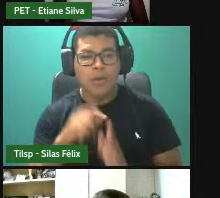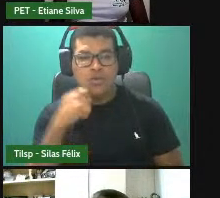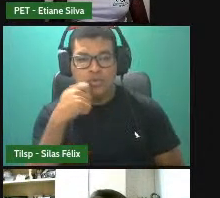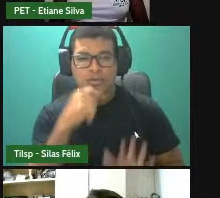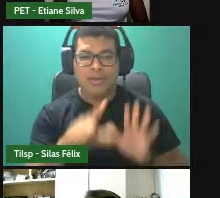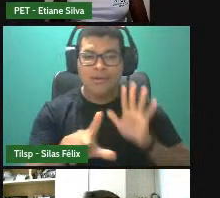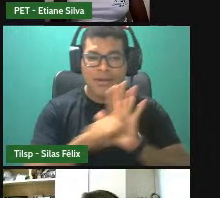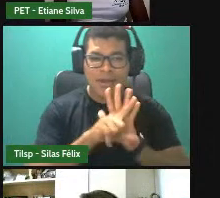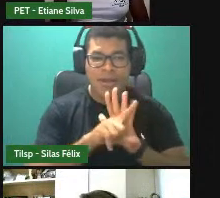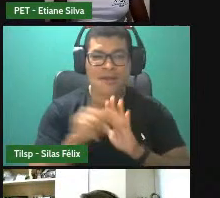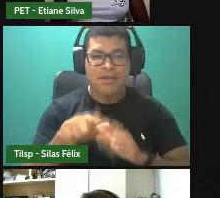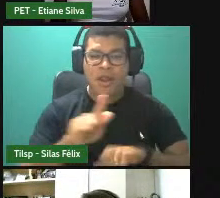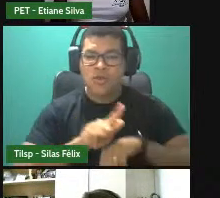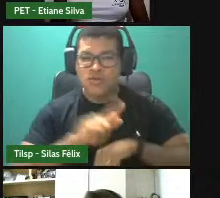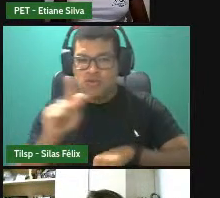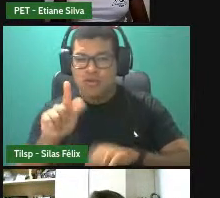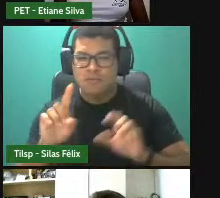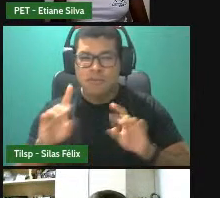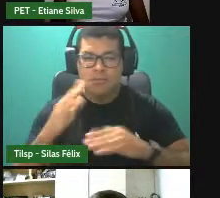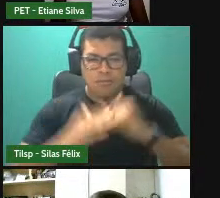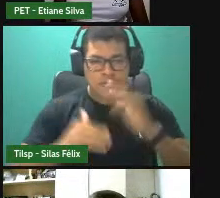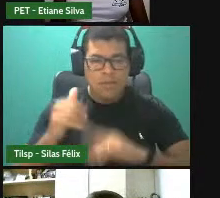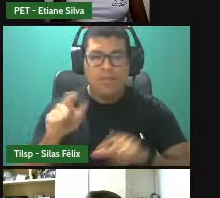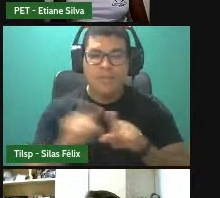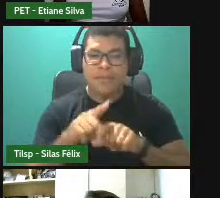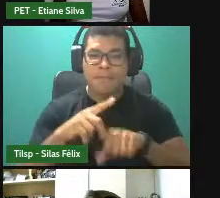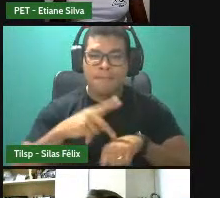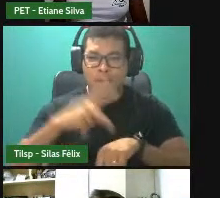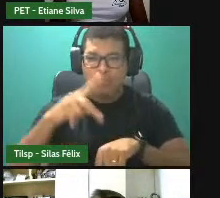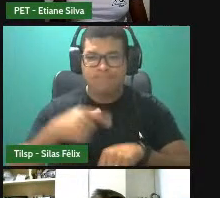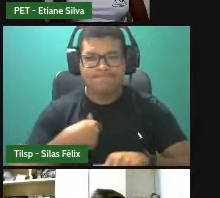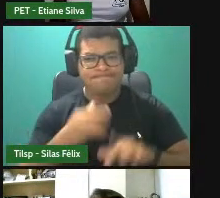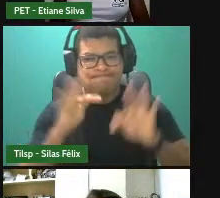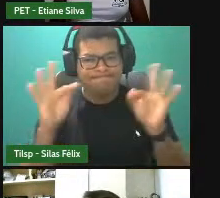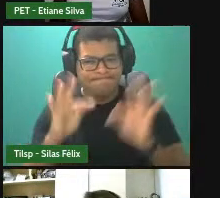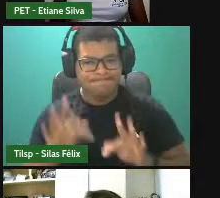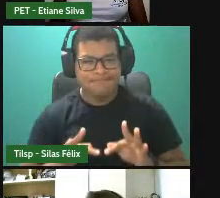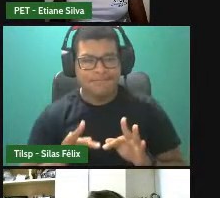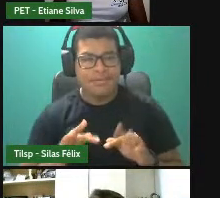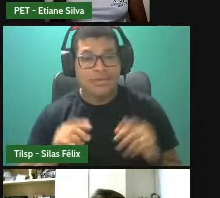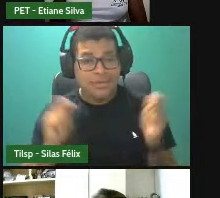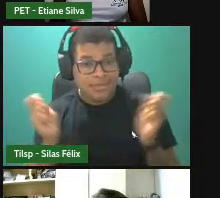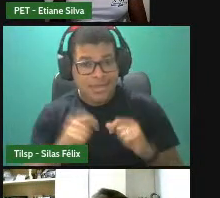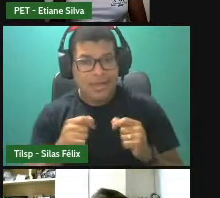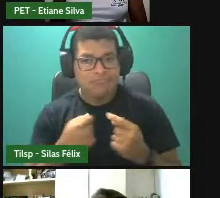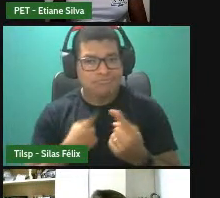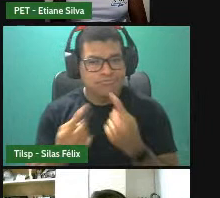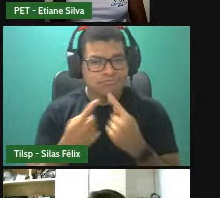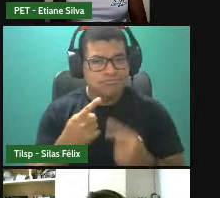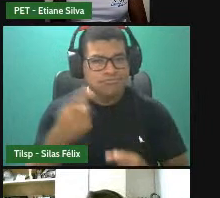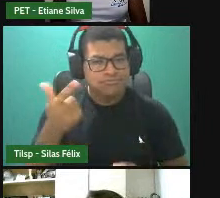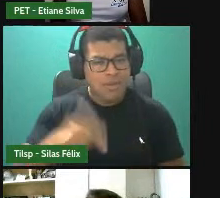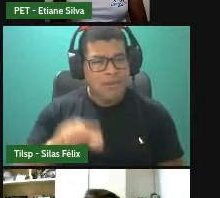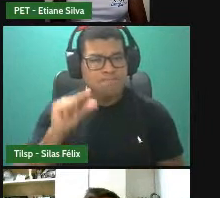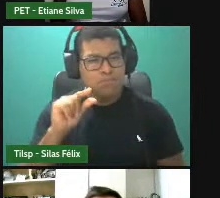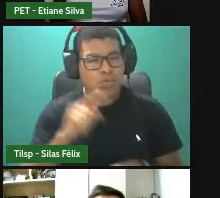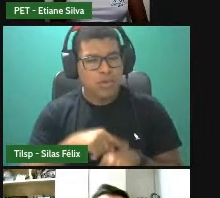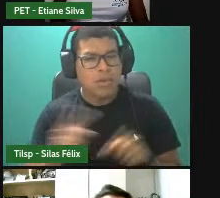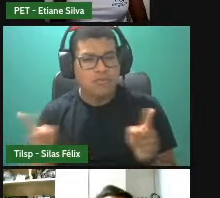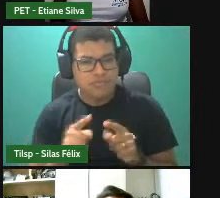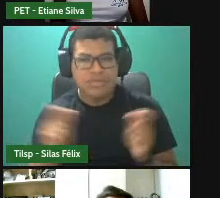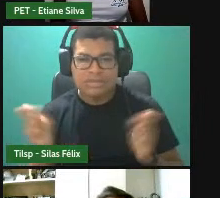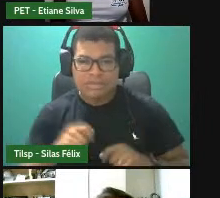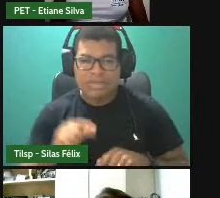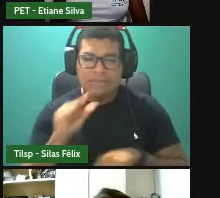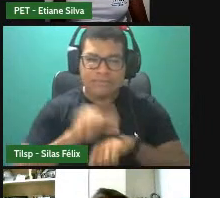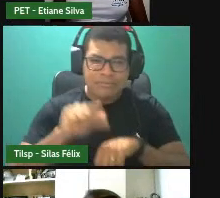graduação, especialização, pós-graduação, e fico muito feliz de poder falar brevemente nessa apresentação um